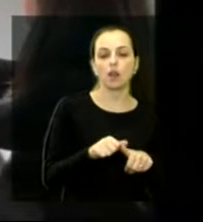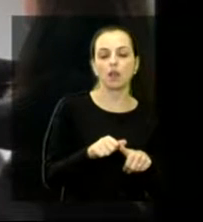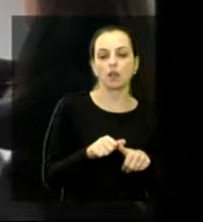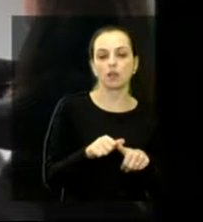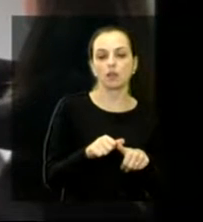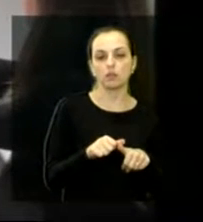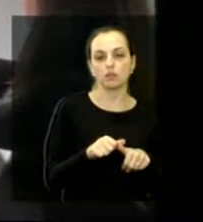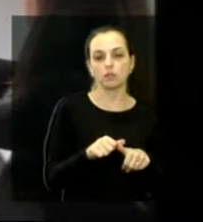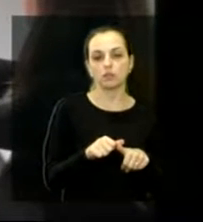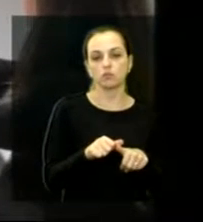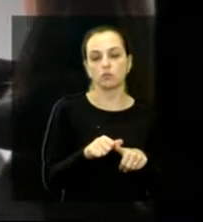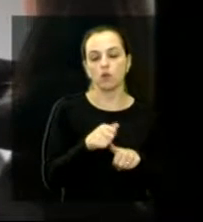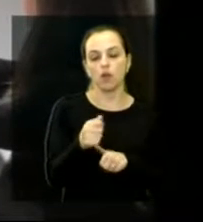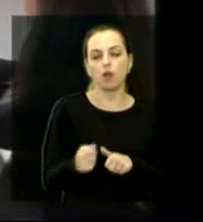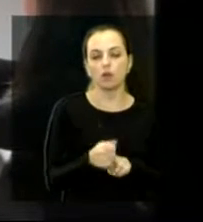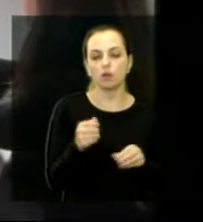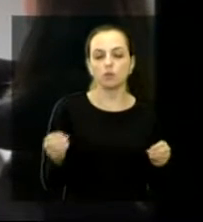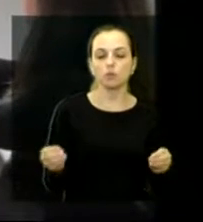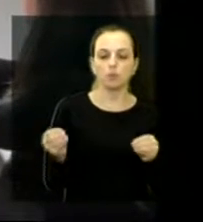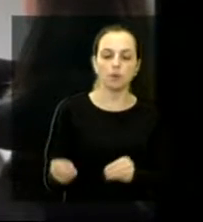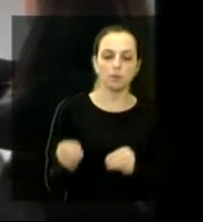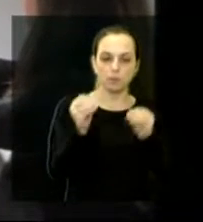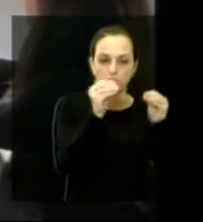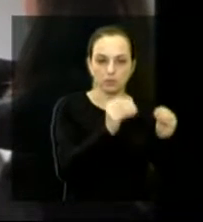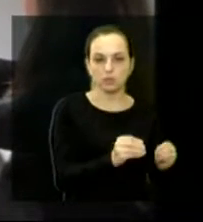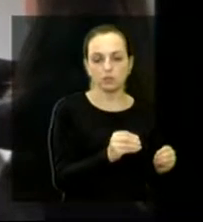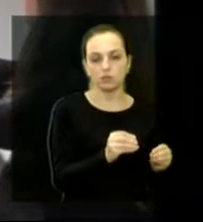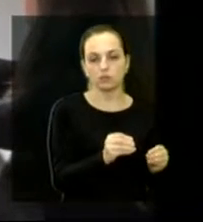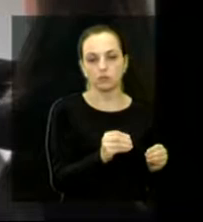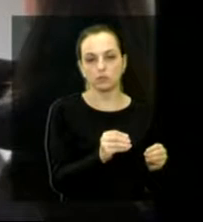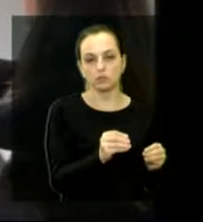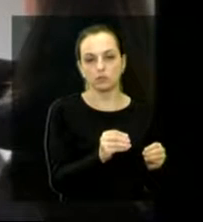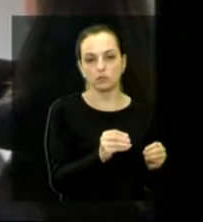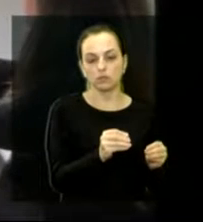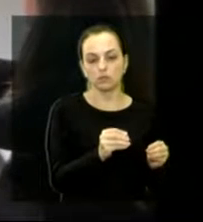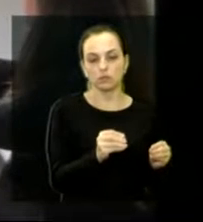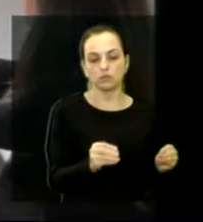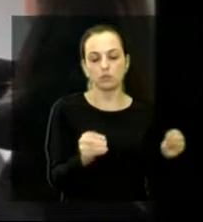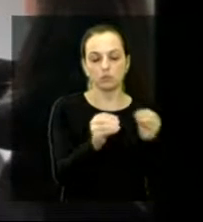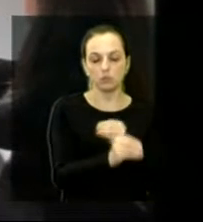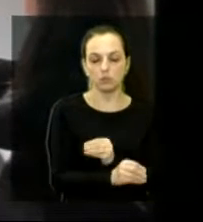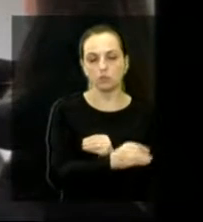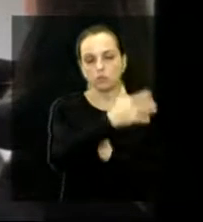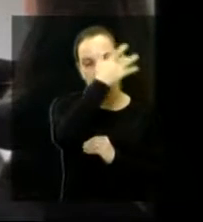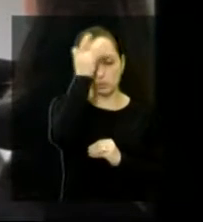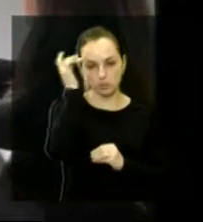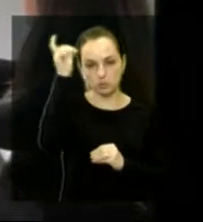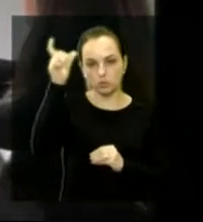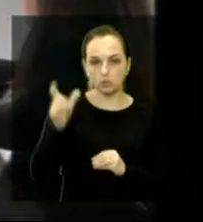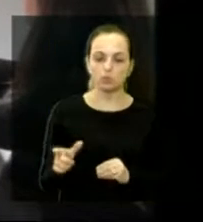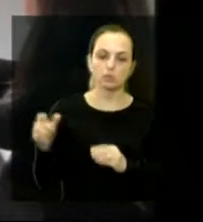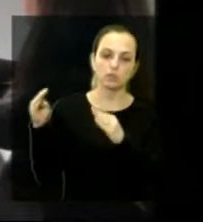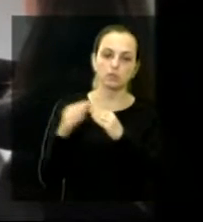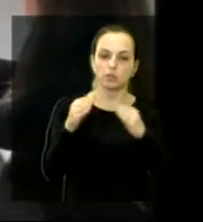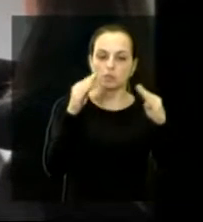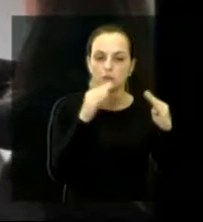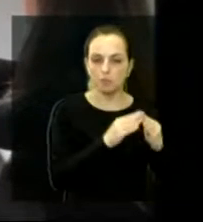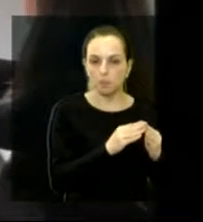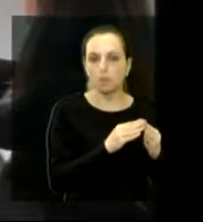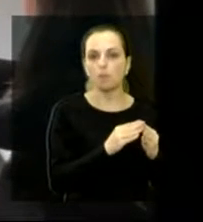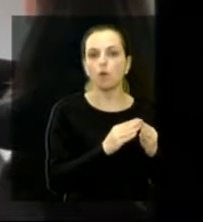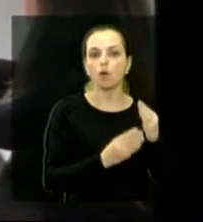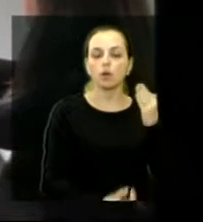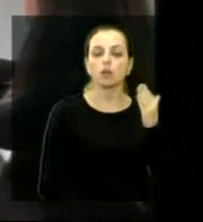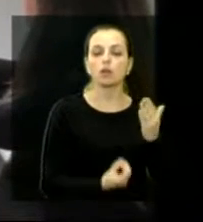um deslocamento muito grande de pessoas, de moradias, né? Praticamente criamos um bairro